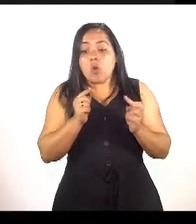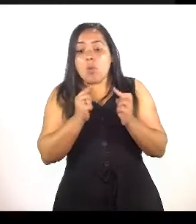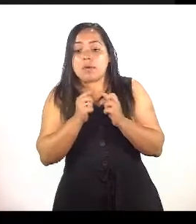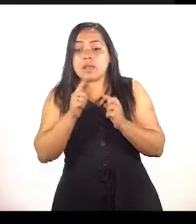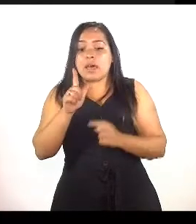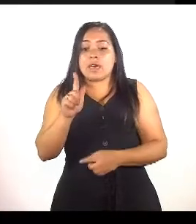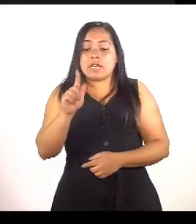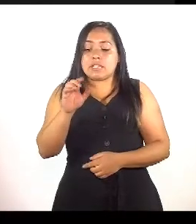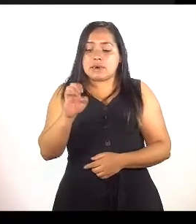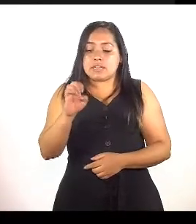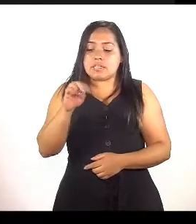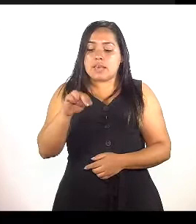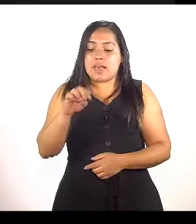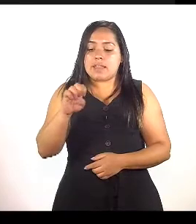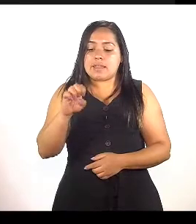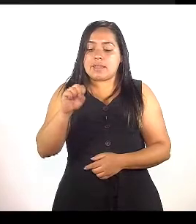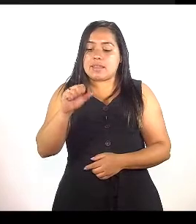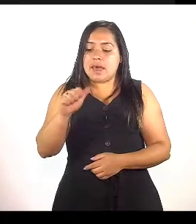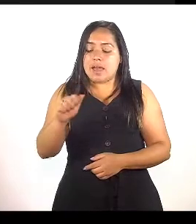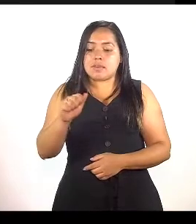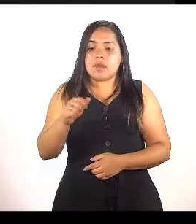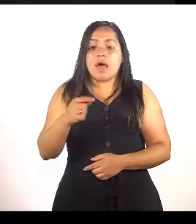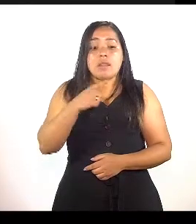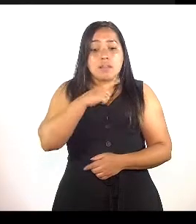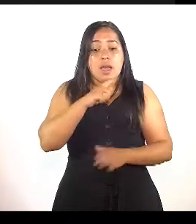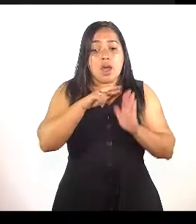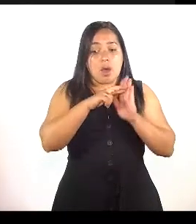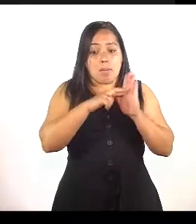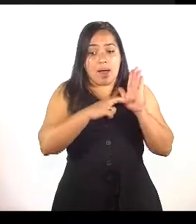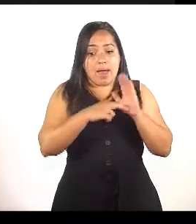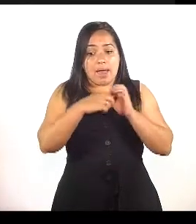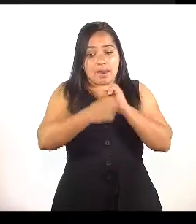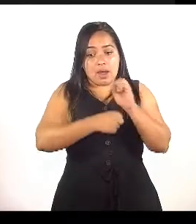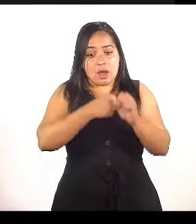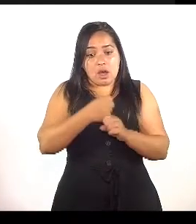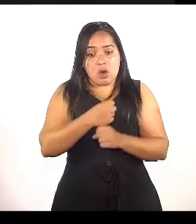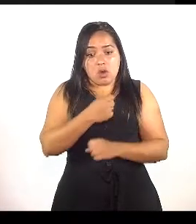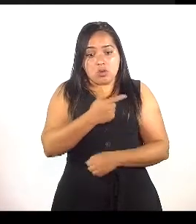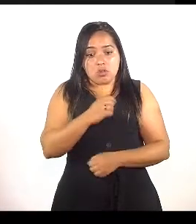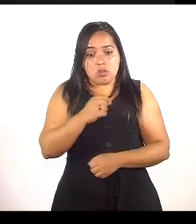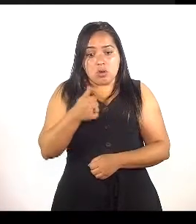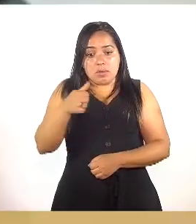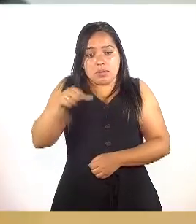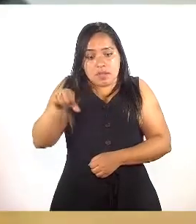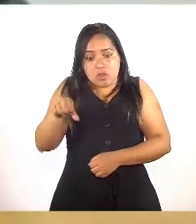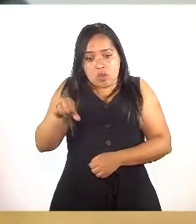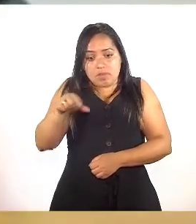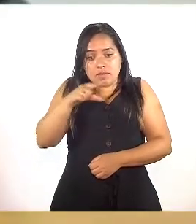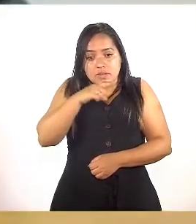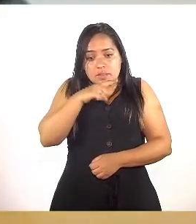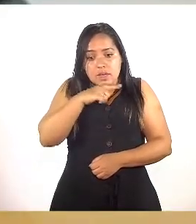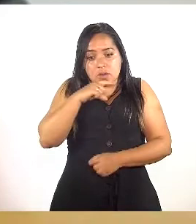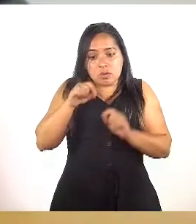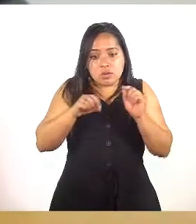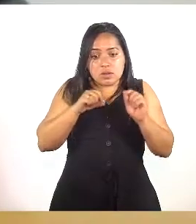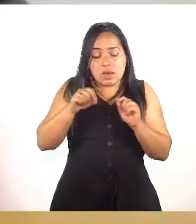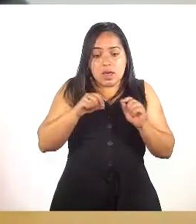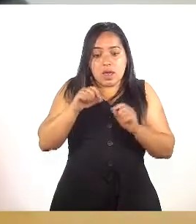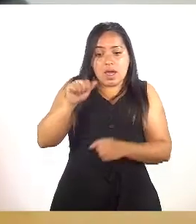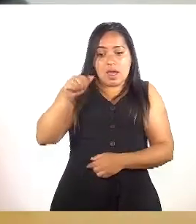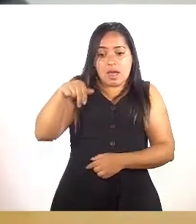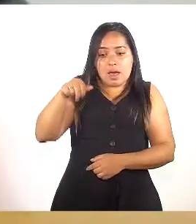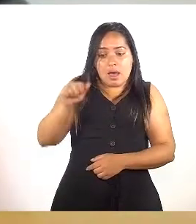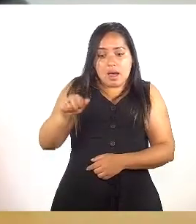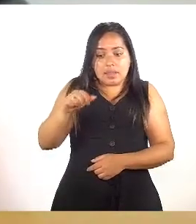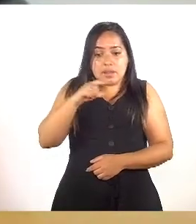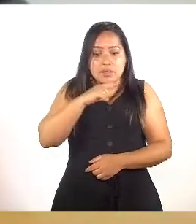O novo marco do regulamento começou agora, em 2020, julho, né? Ele traz a ANA, que é a Agência